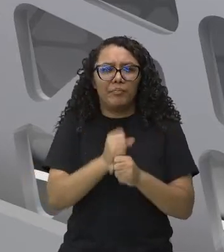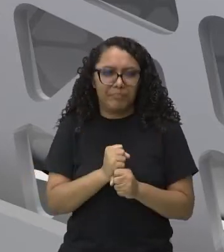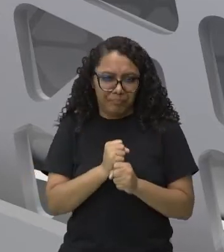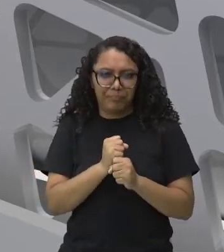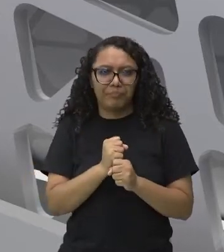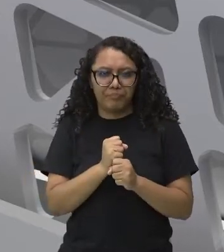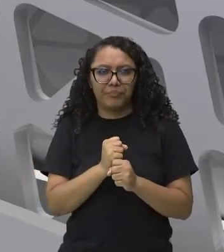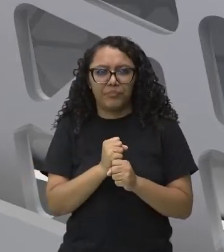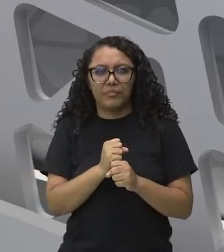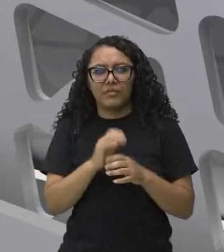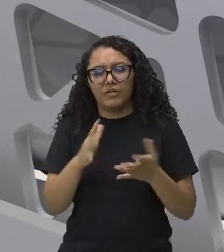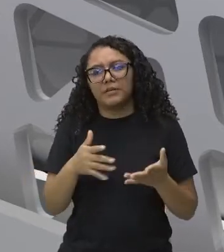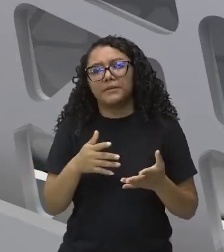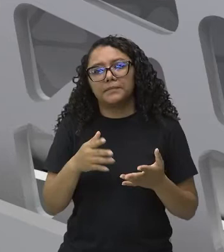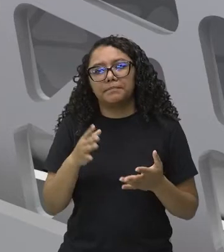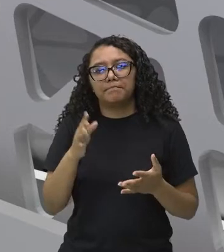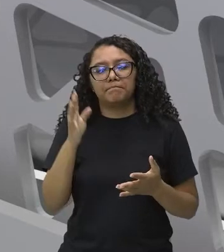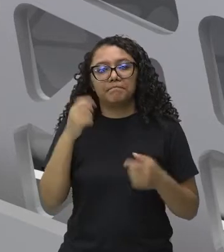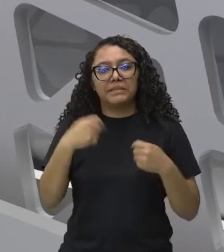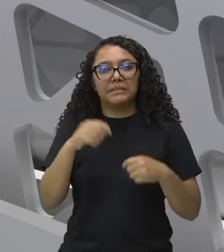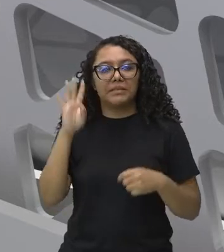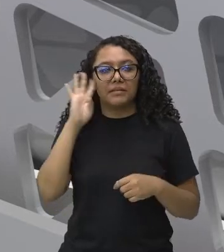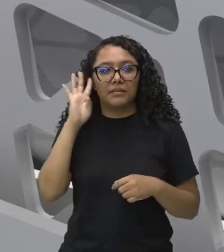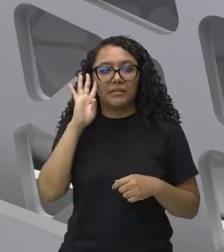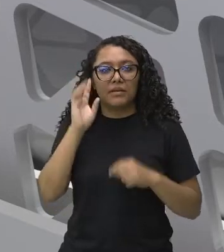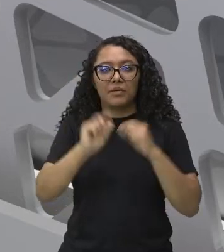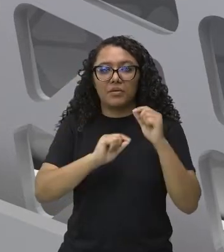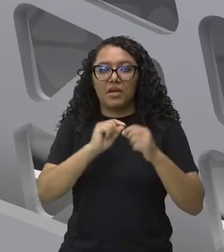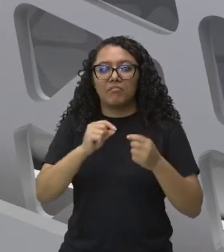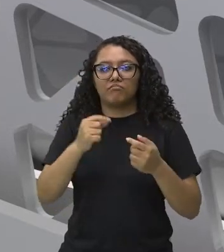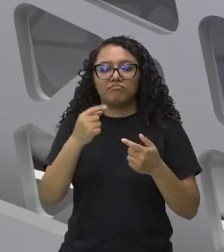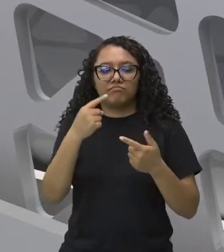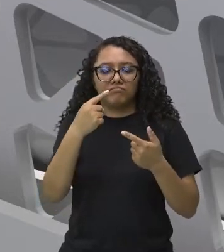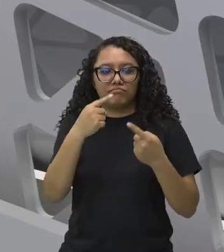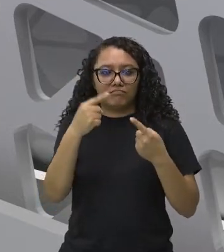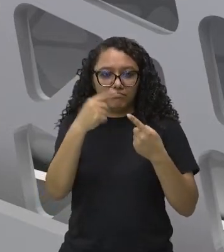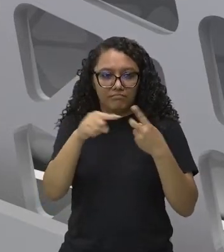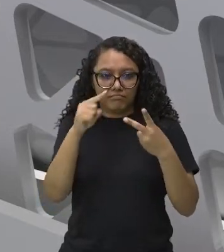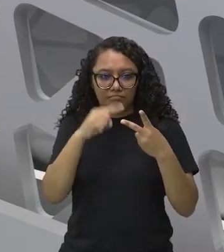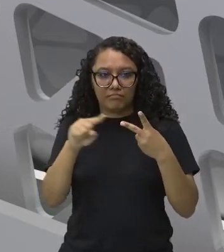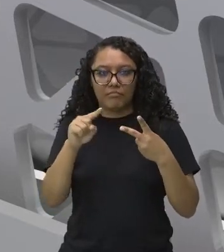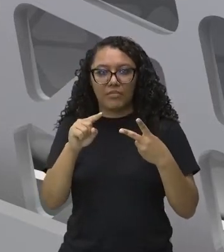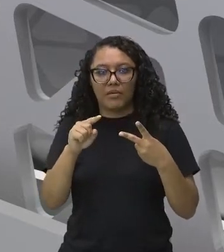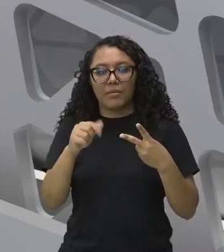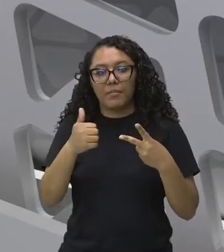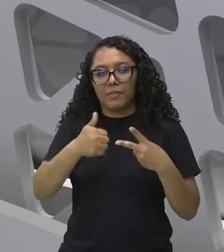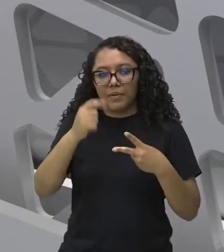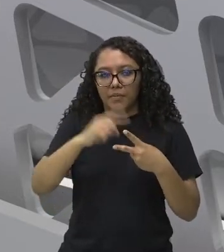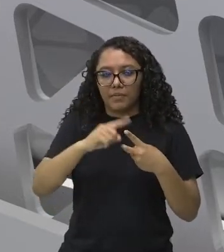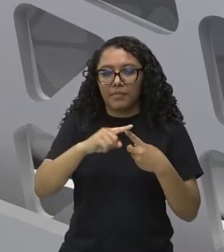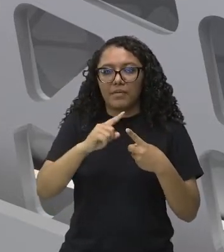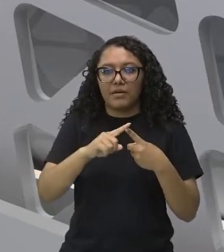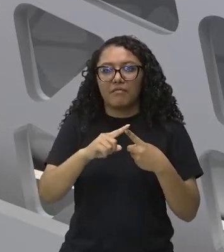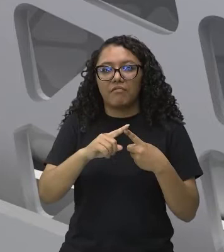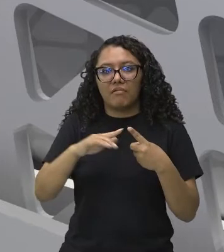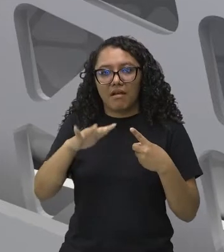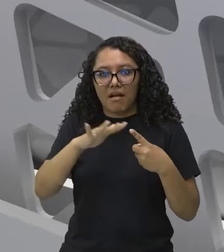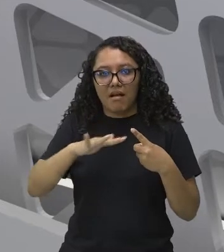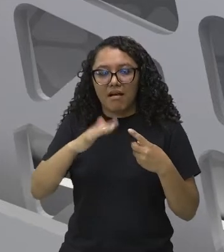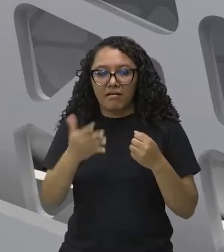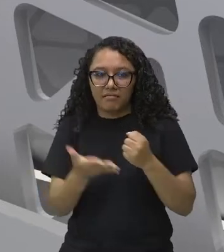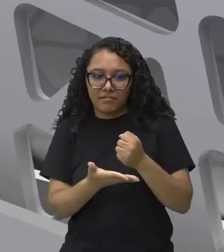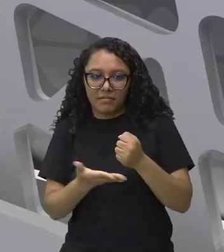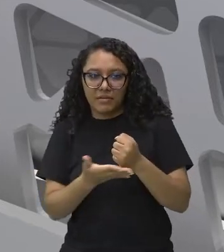Em primeiro lugar, nós precisamos de duas informações muito importantes, que é a área da base desse cilindro e